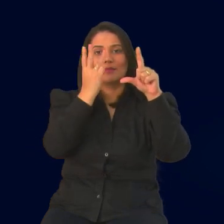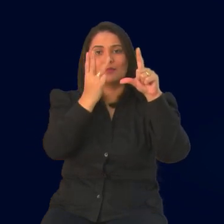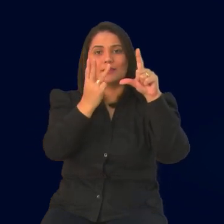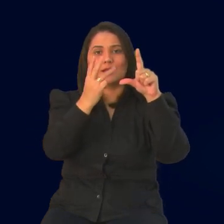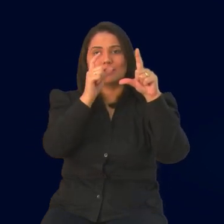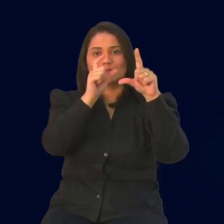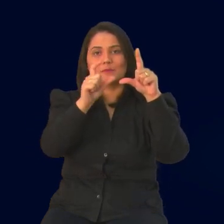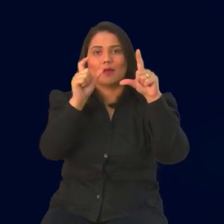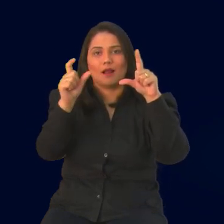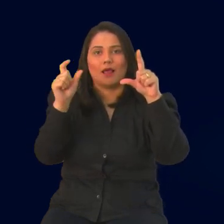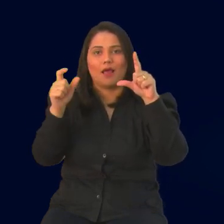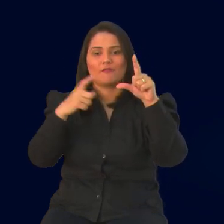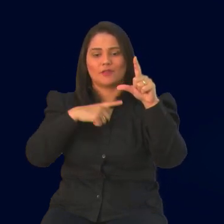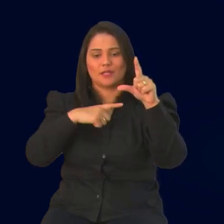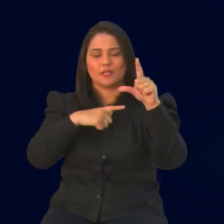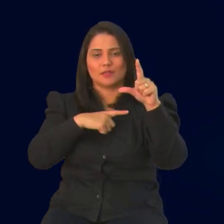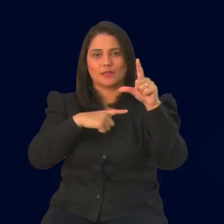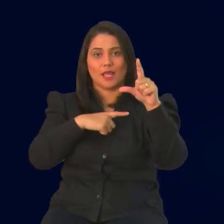trem. Quem lembra?